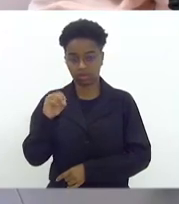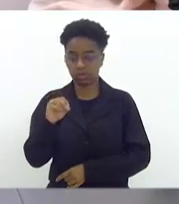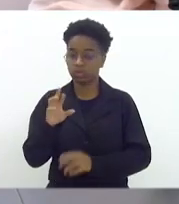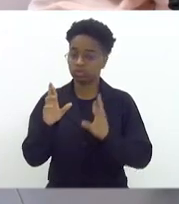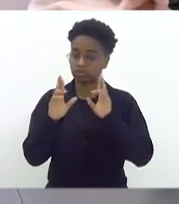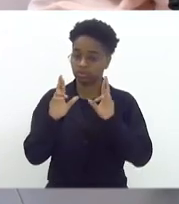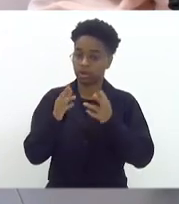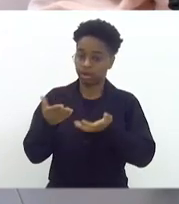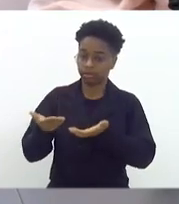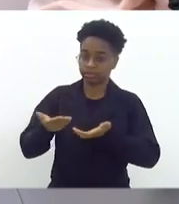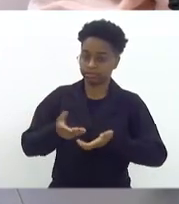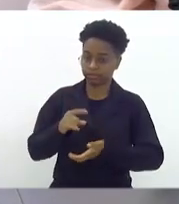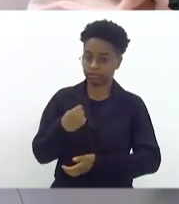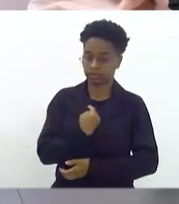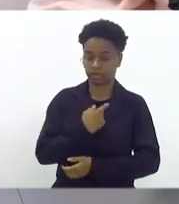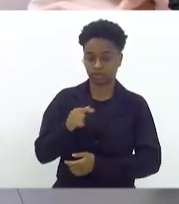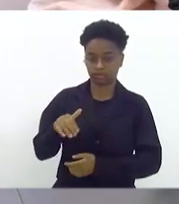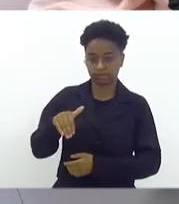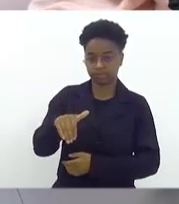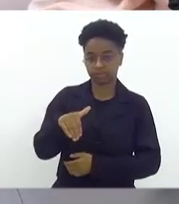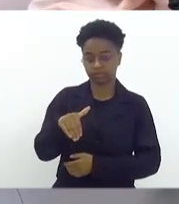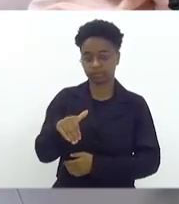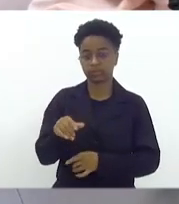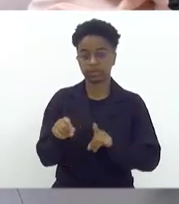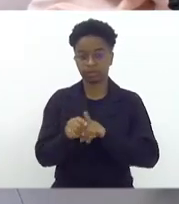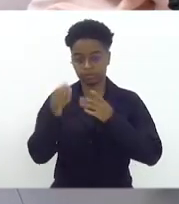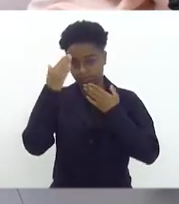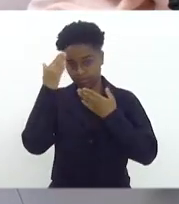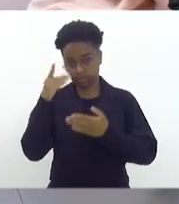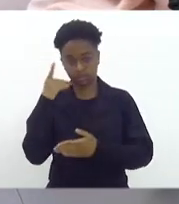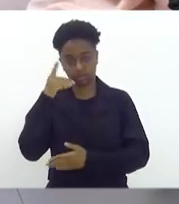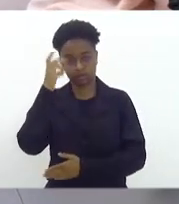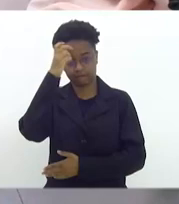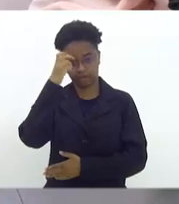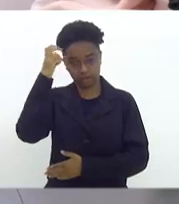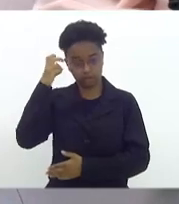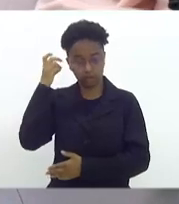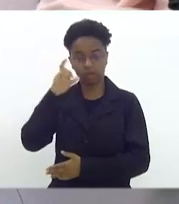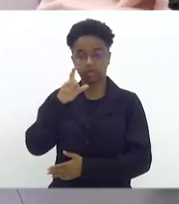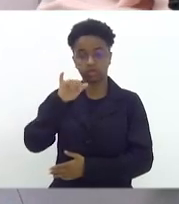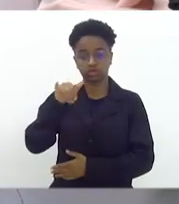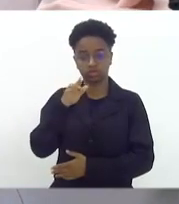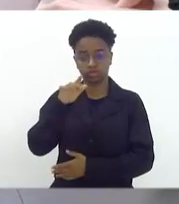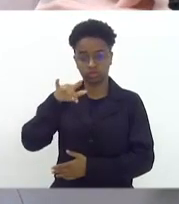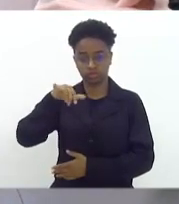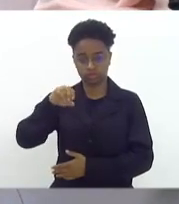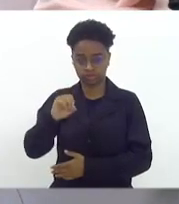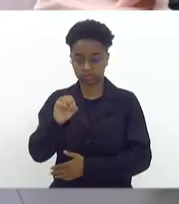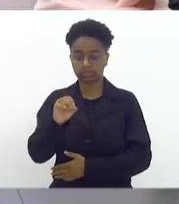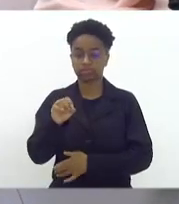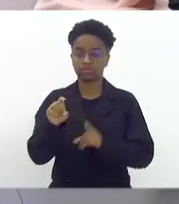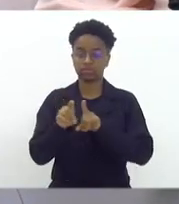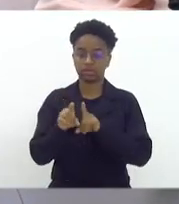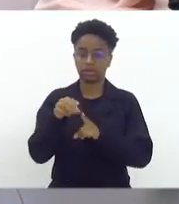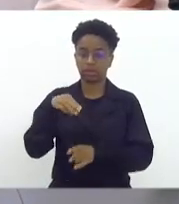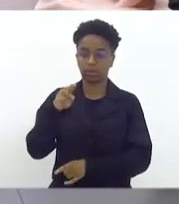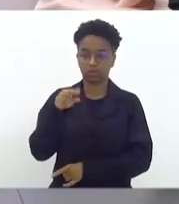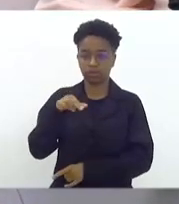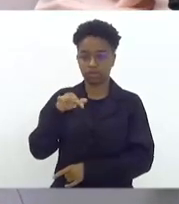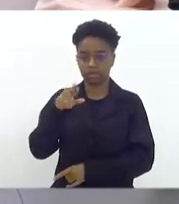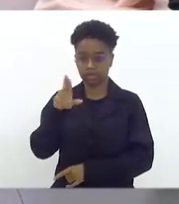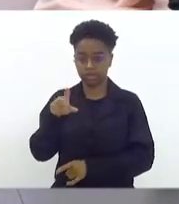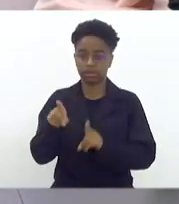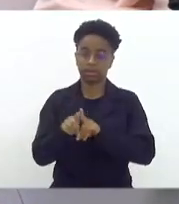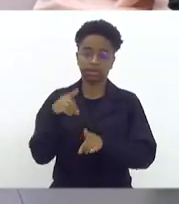lá na cadepom logo em breve muito obrigada deputada Verônica Lima Deputado Júlio Deputado munir deputada Dani Balbi